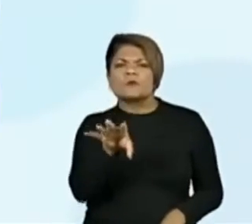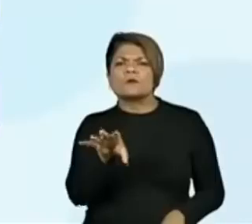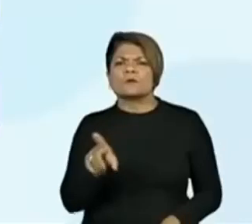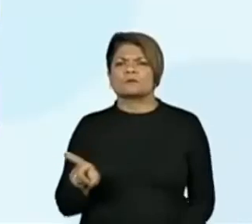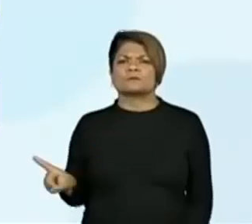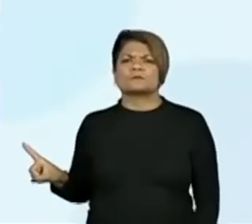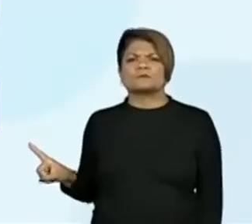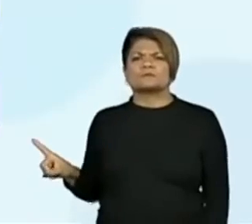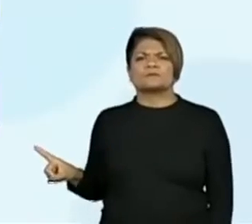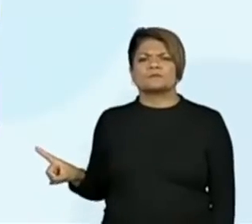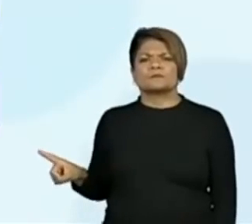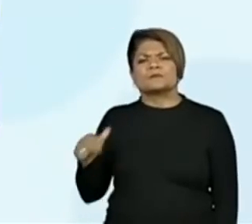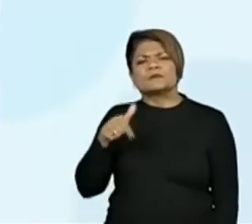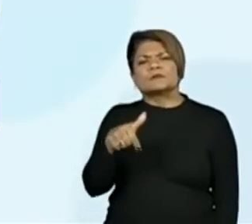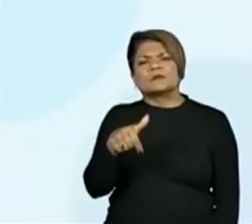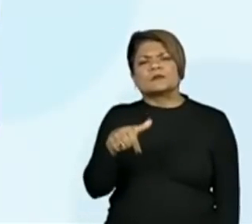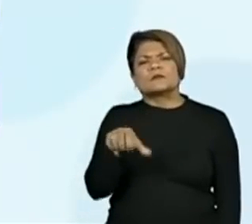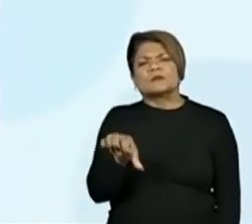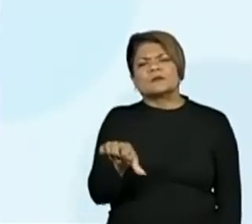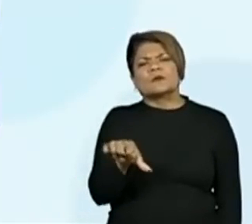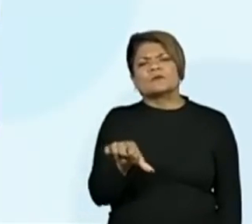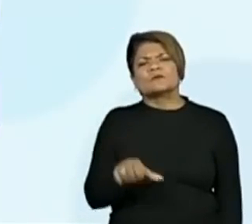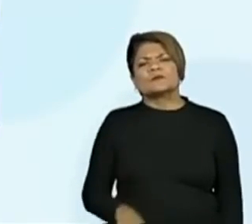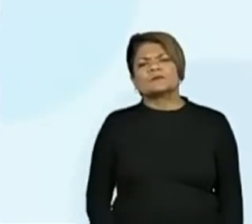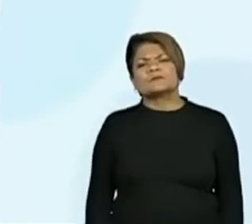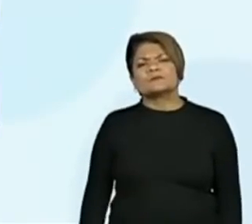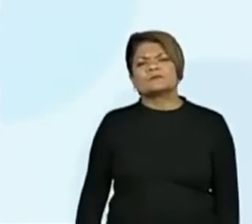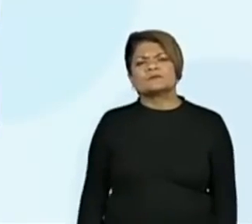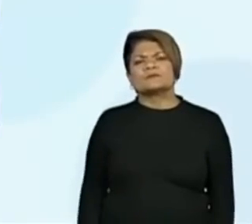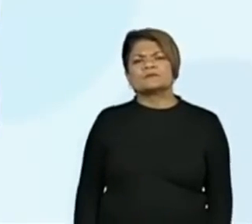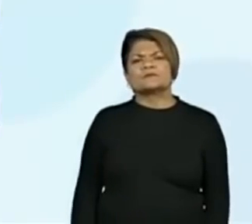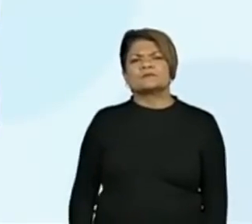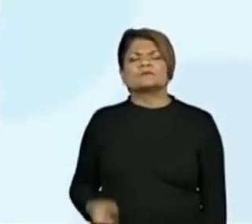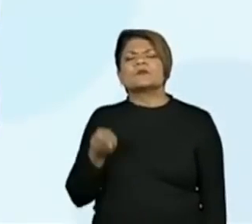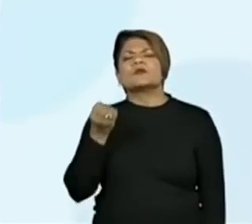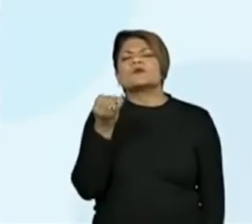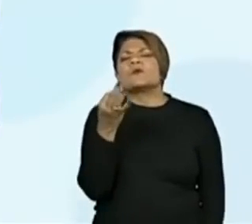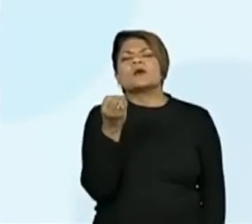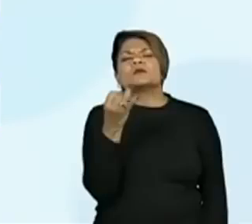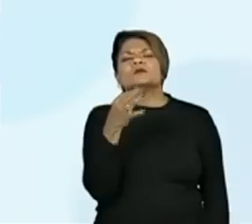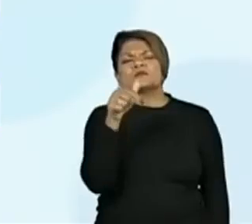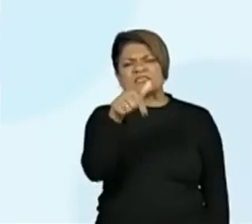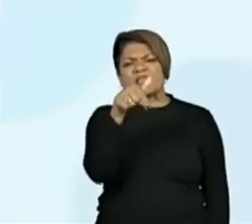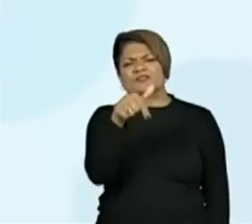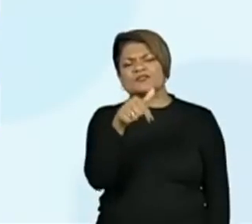79... Quanto que o número 7 vale aqui no número 79?